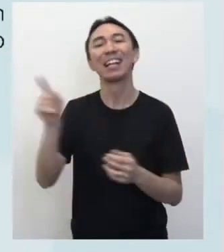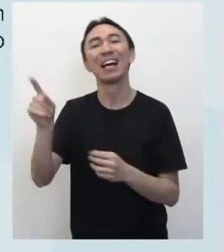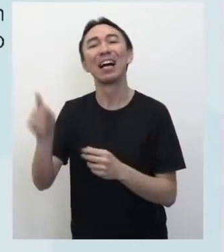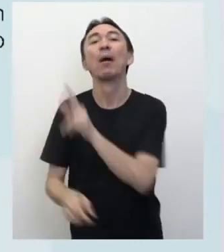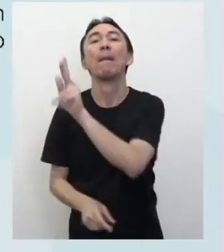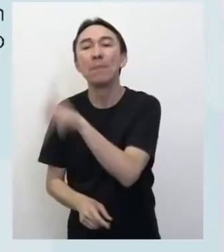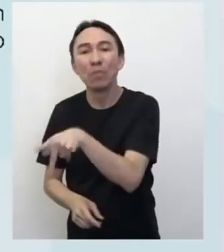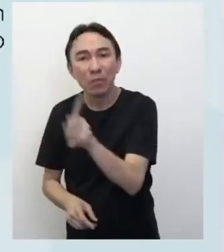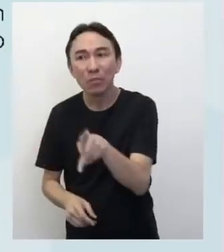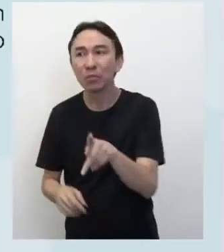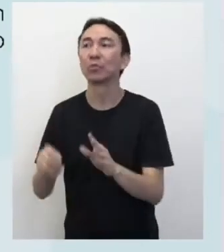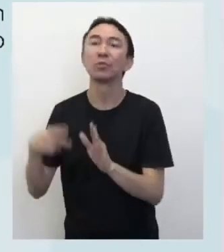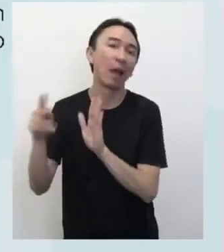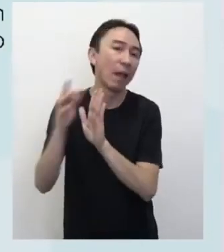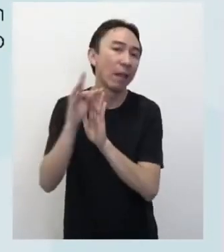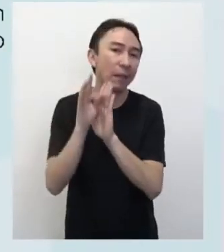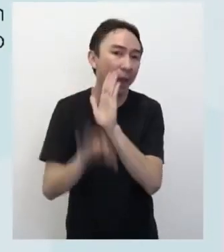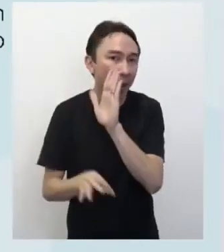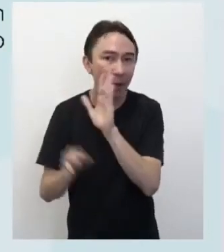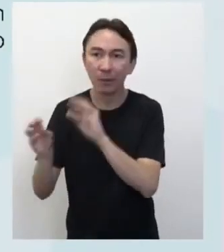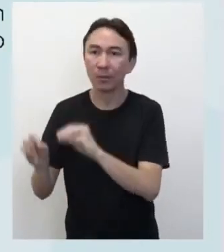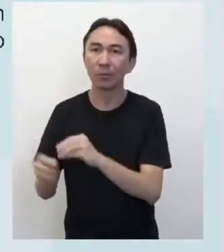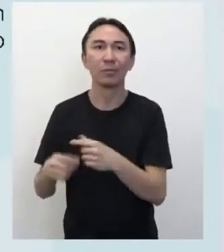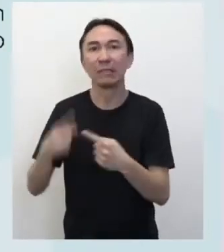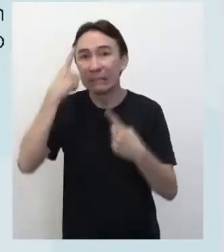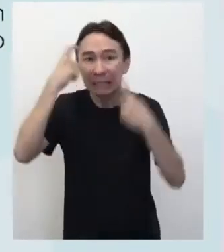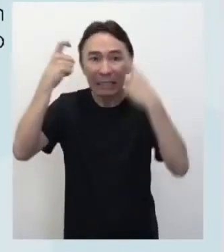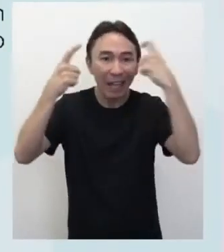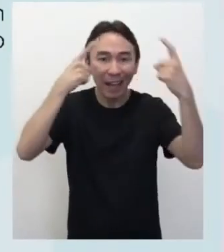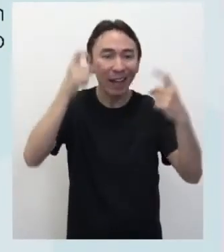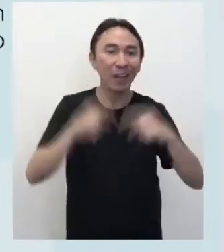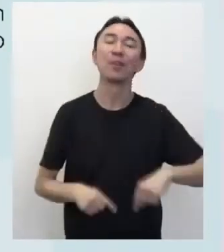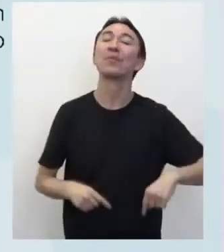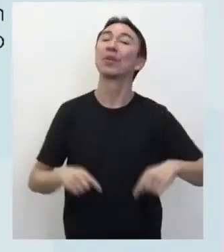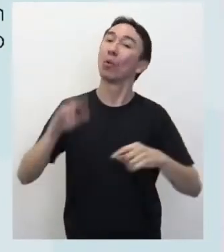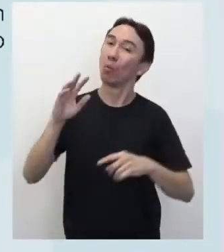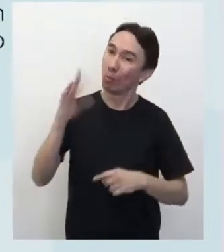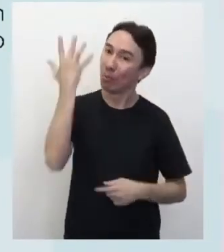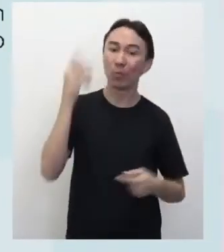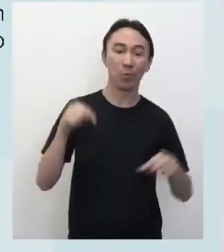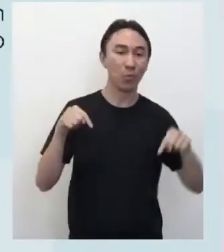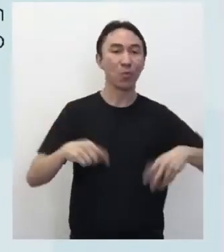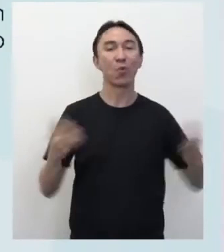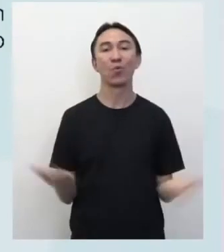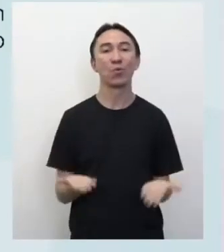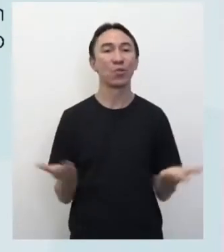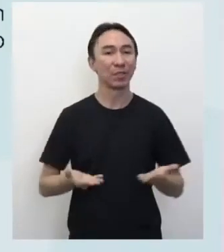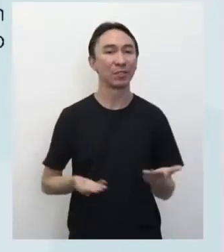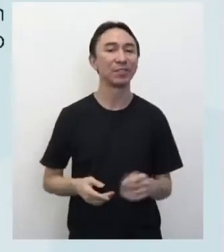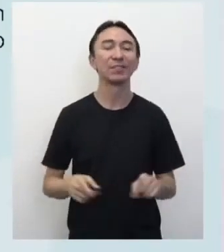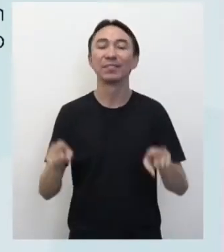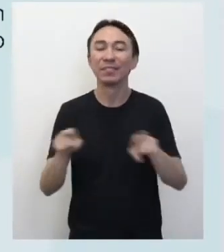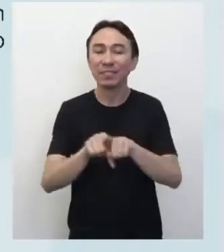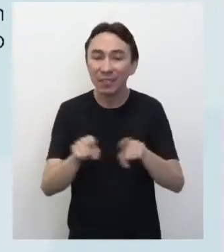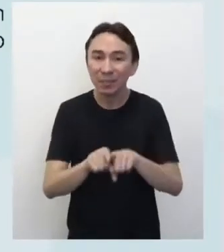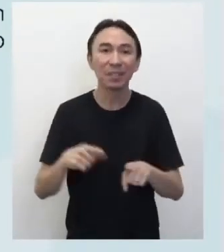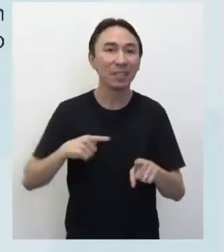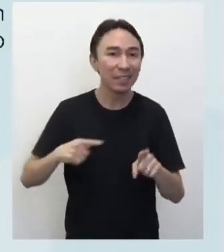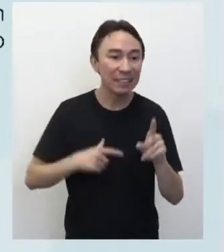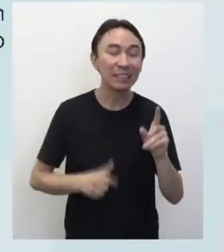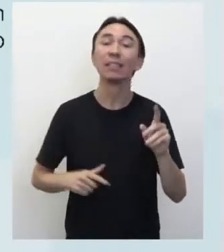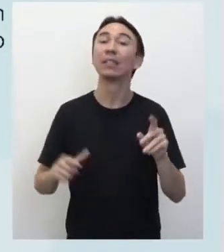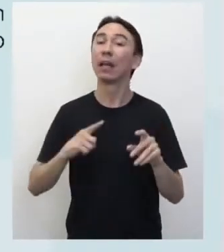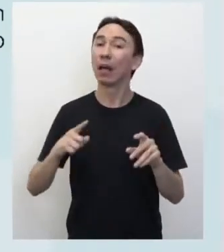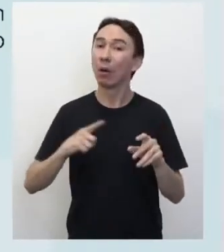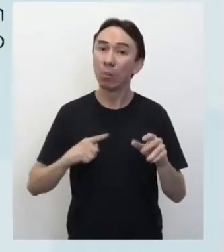professores, ideias, como aconteceu hoje. Hoje, novamente, vamos realizar atividades relacionadas a uma produção, só que dessa